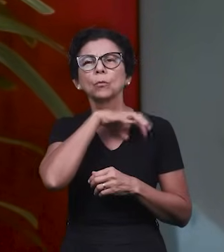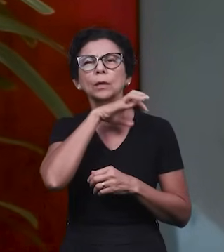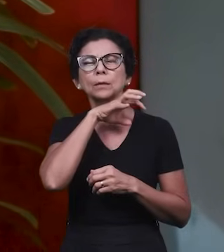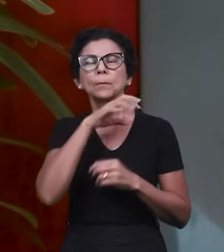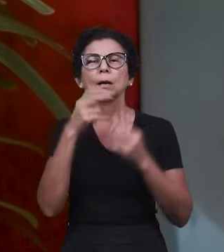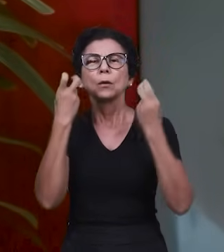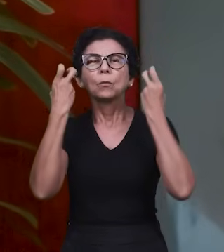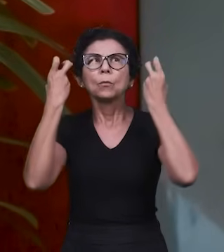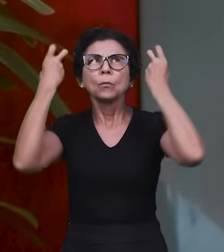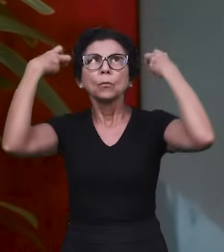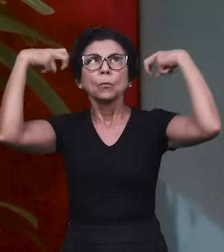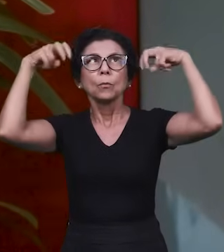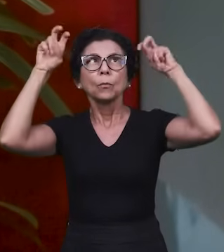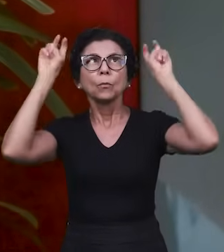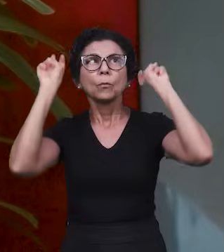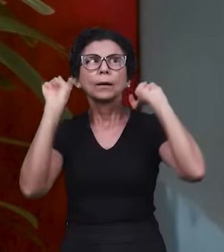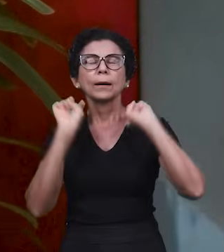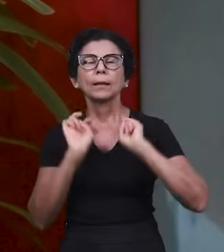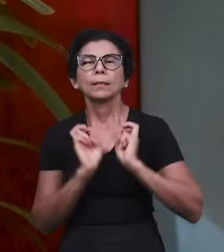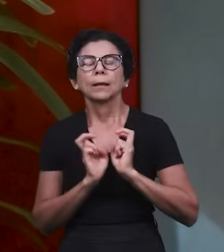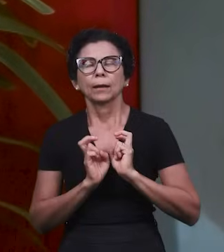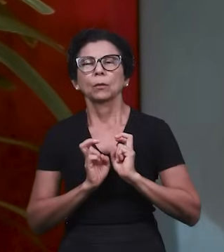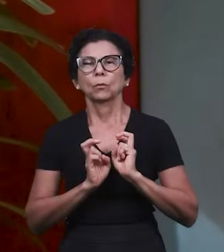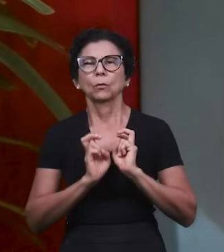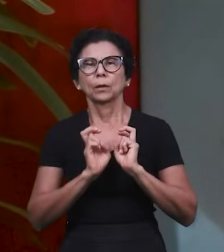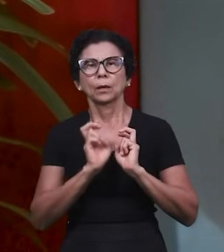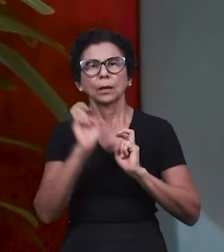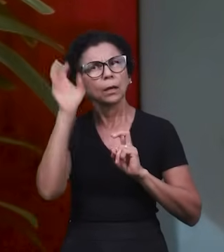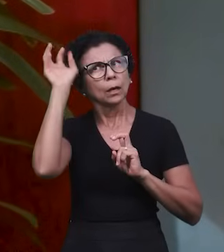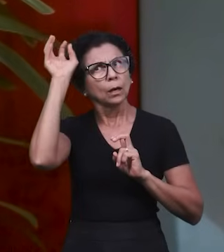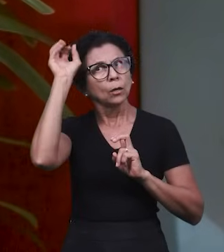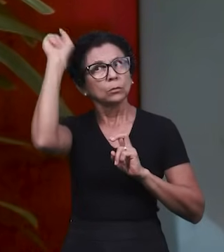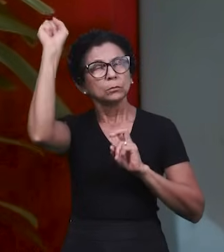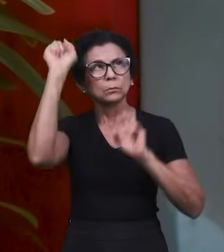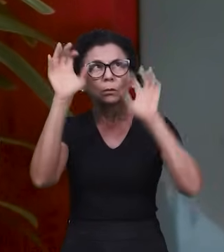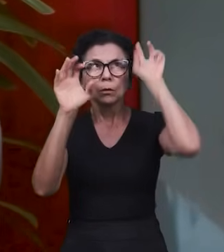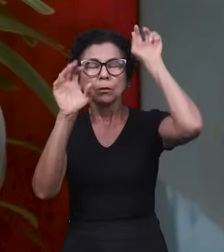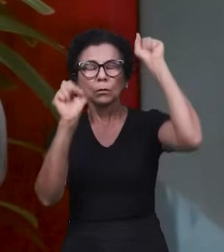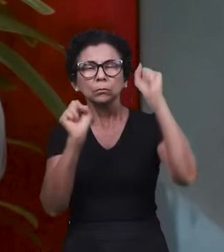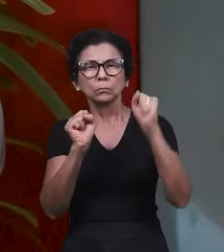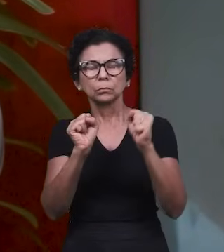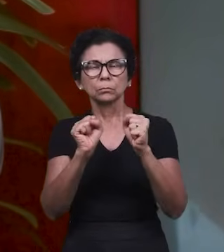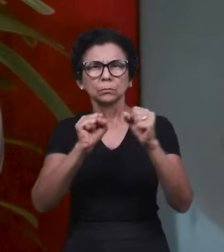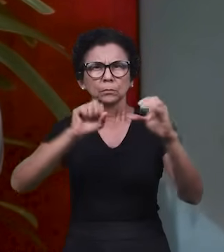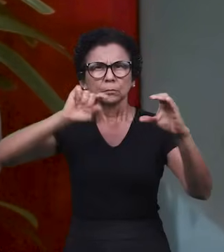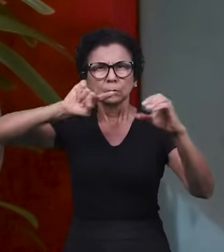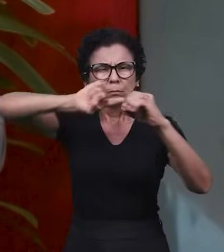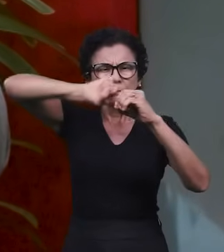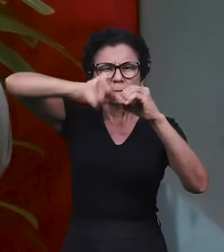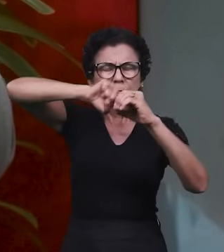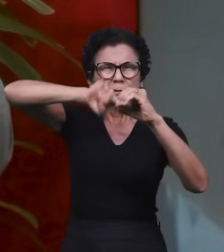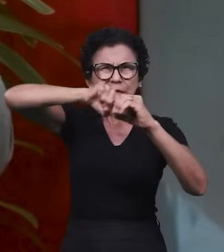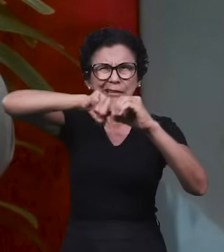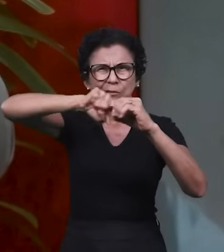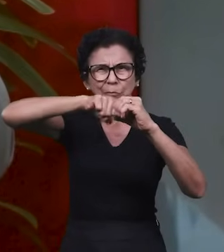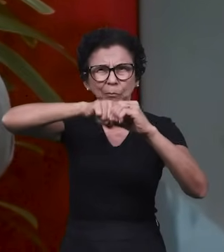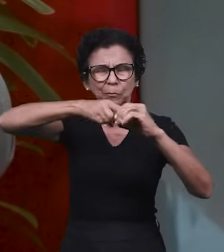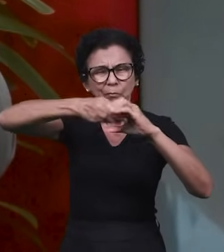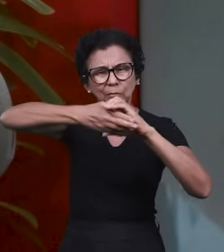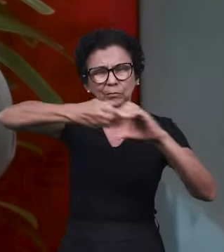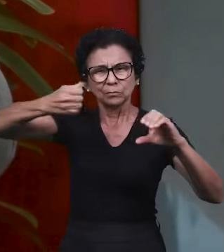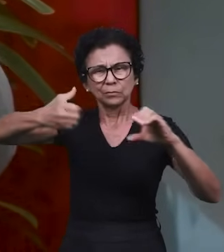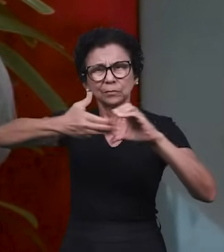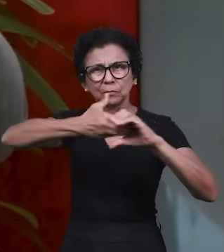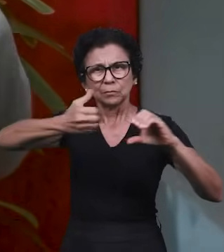uma abordagem muito interessante, porque ele falou o seguinte, que o chifre ali, né, quer dizer, aquilo que